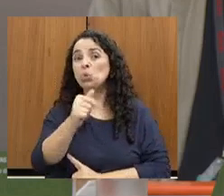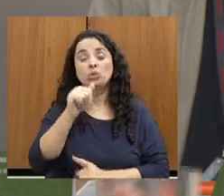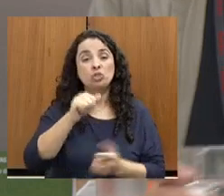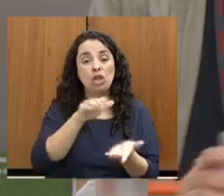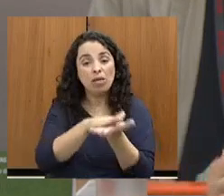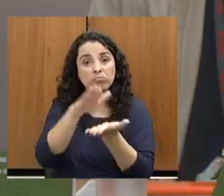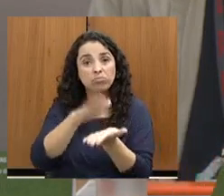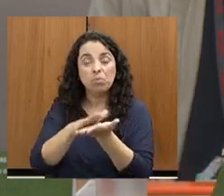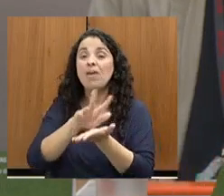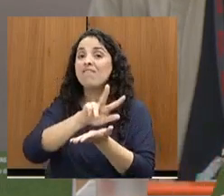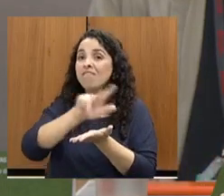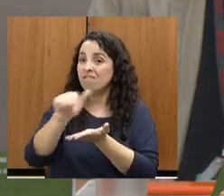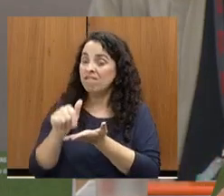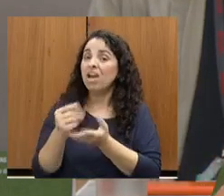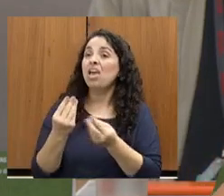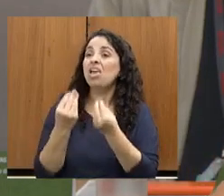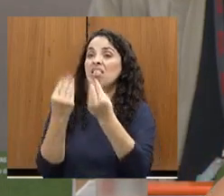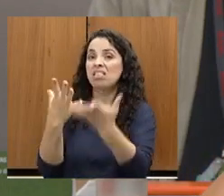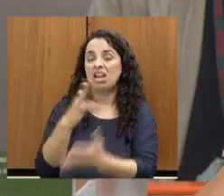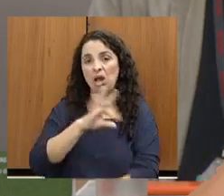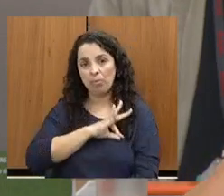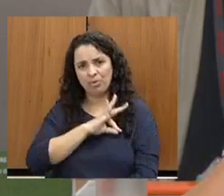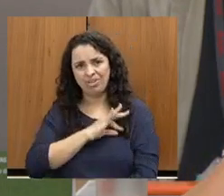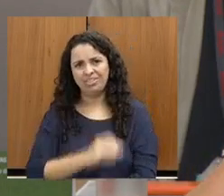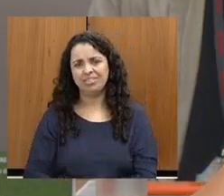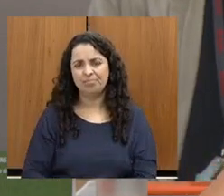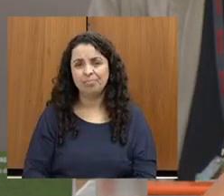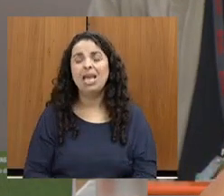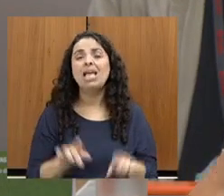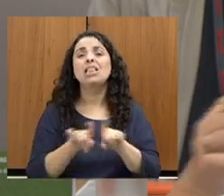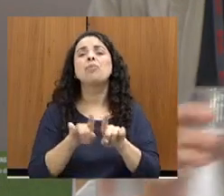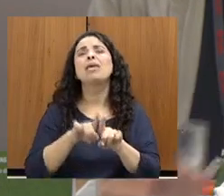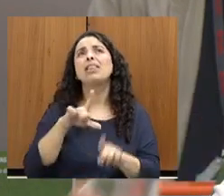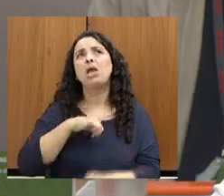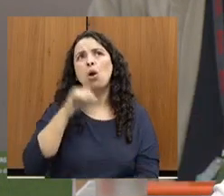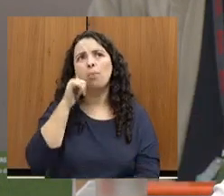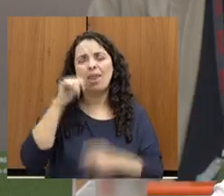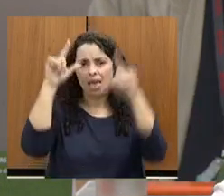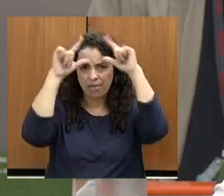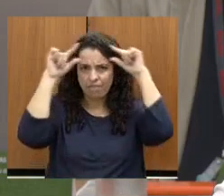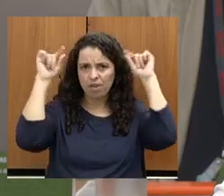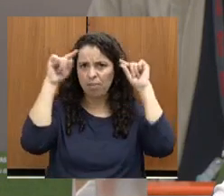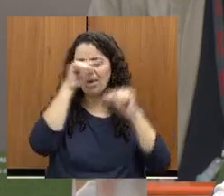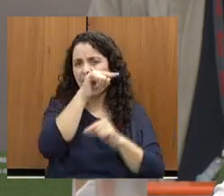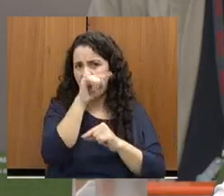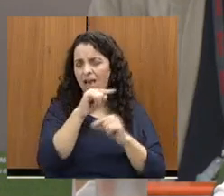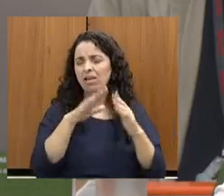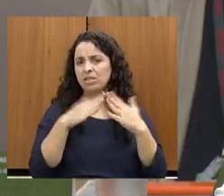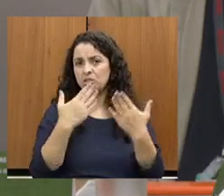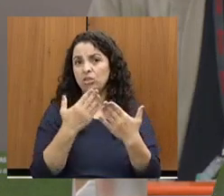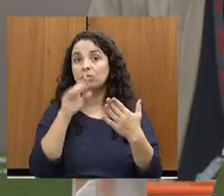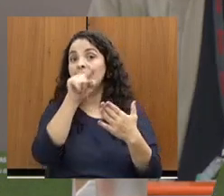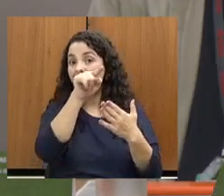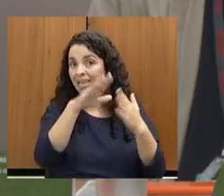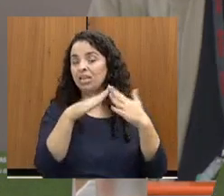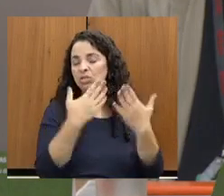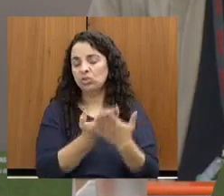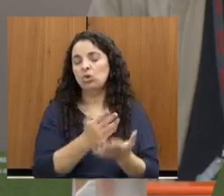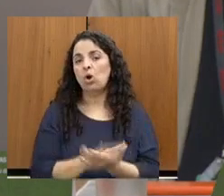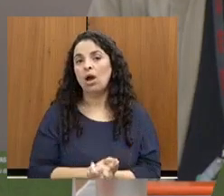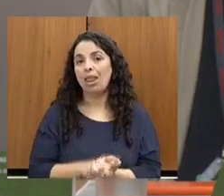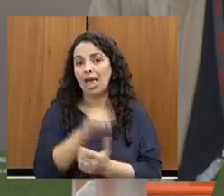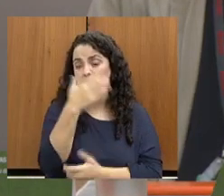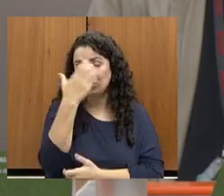e a enfermeira da escola me ligou no dia da agressão, inclusive chorando, me perguntando como o Davi estava no dia